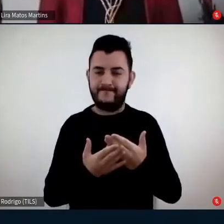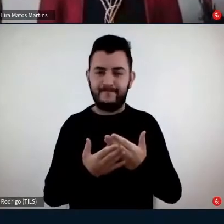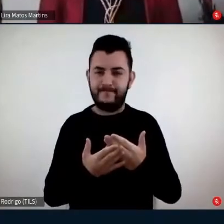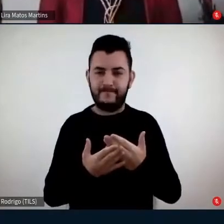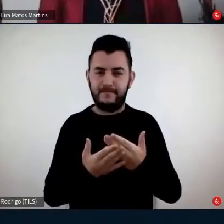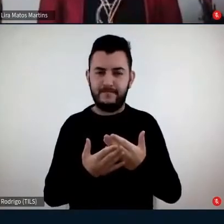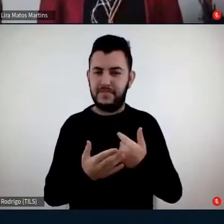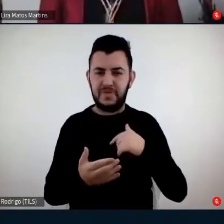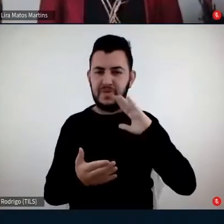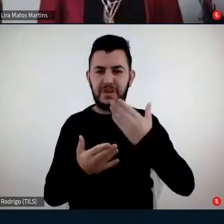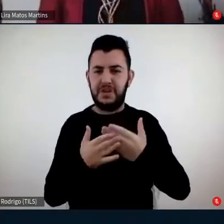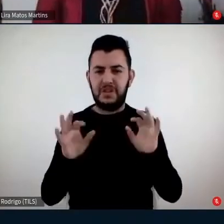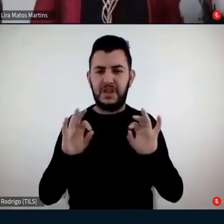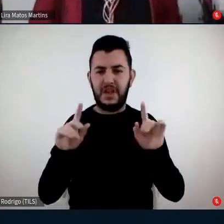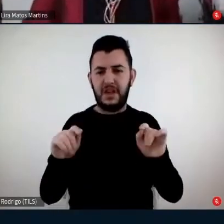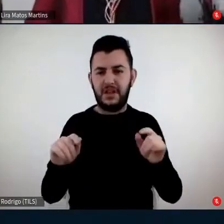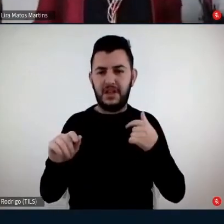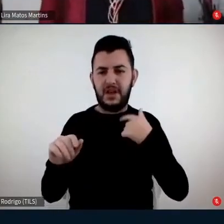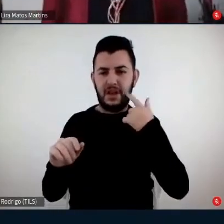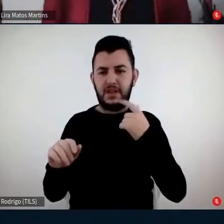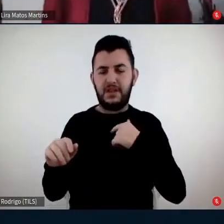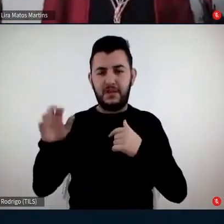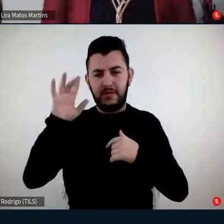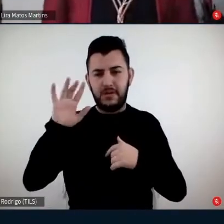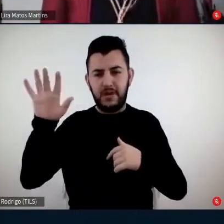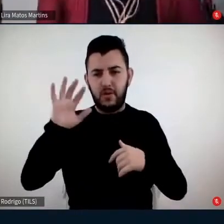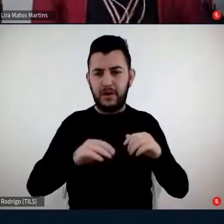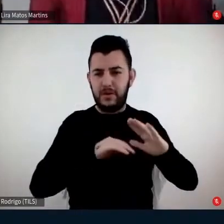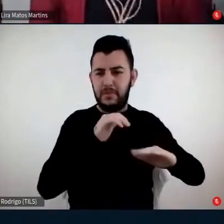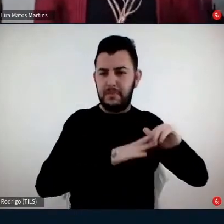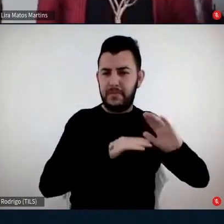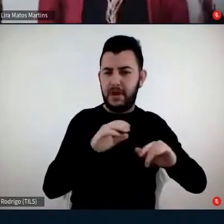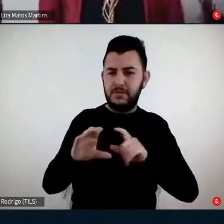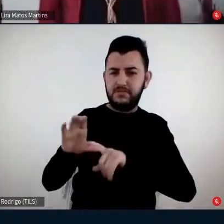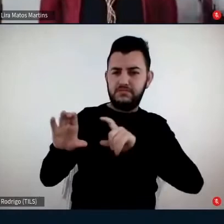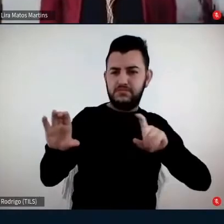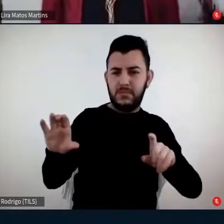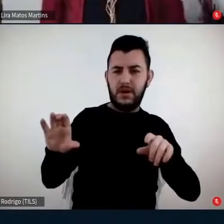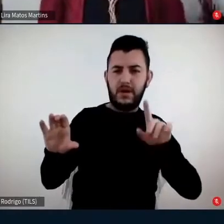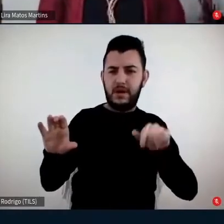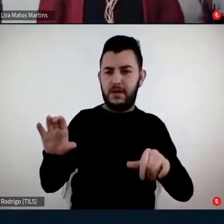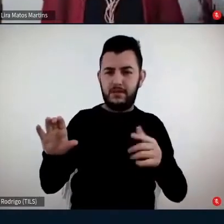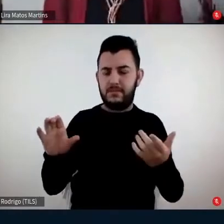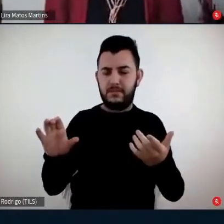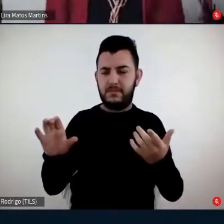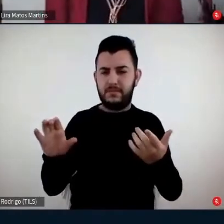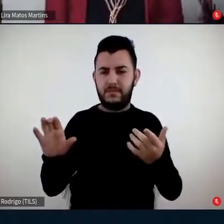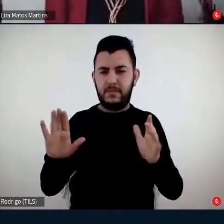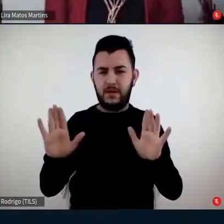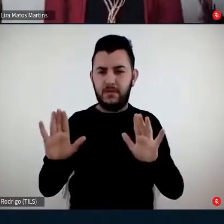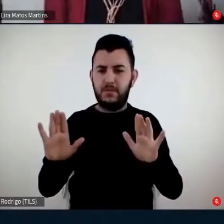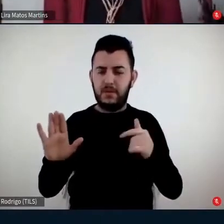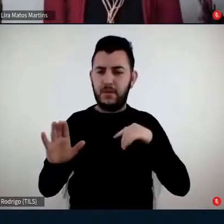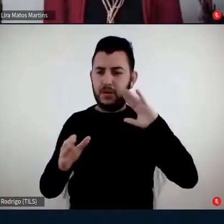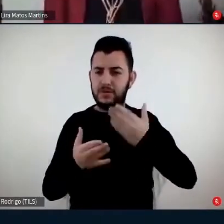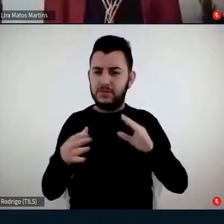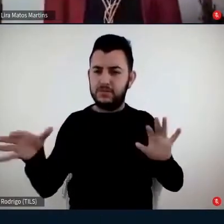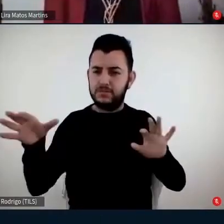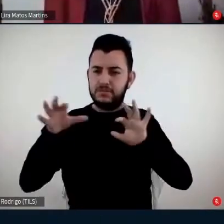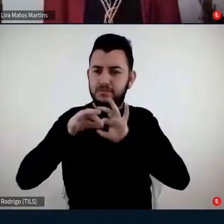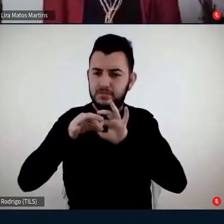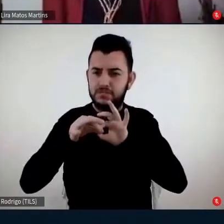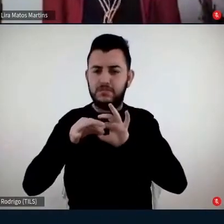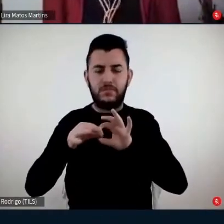nessa dissociação total ou nessa autoexcludência entre teoria e prática. Para mim,